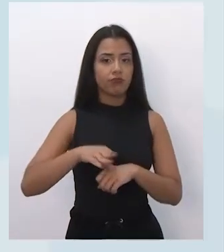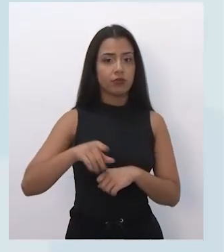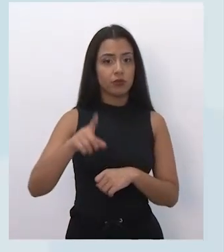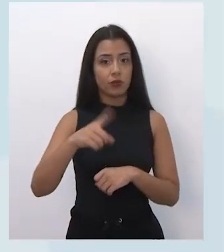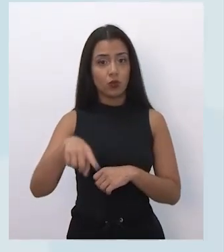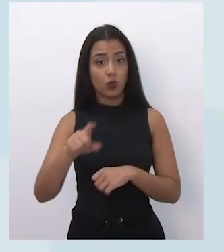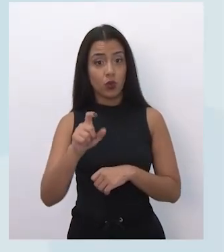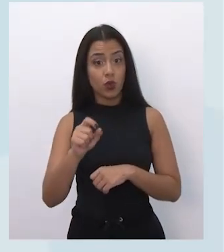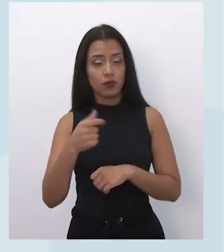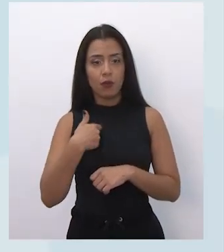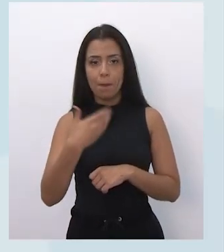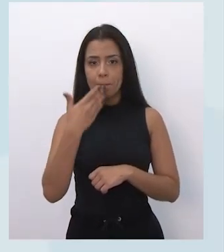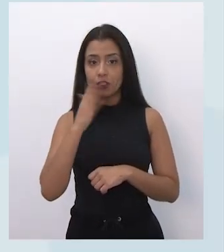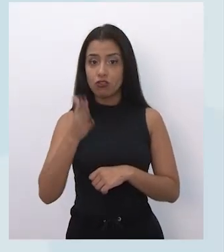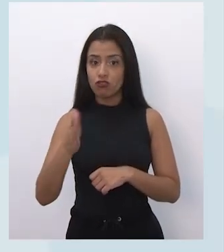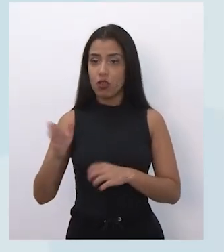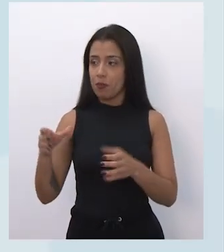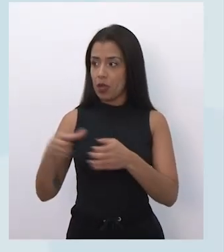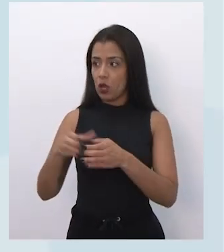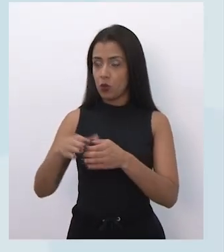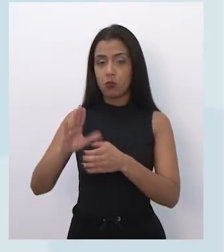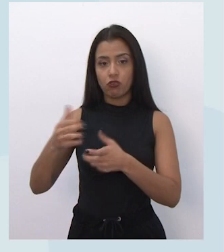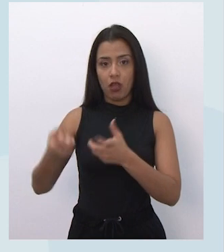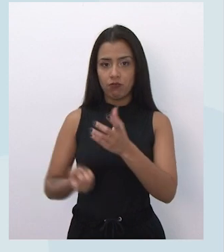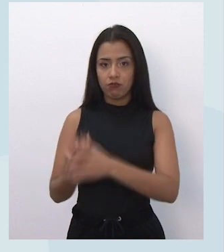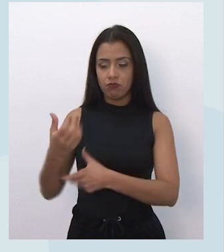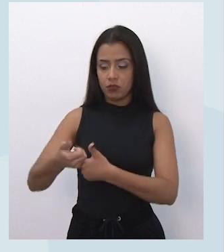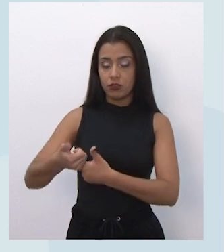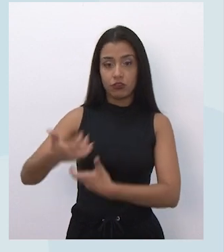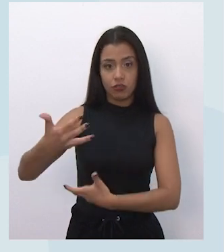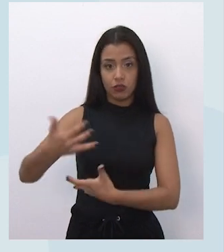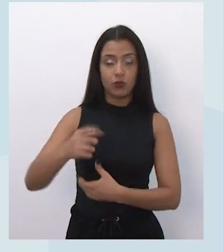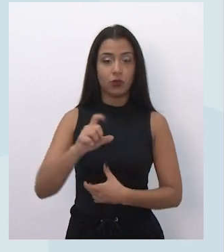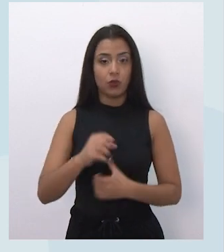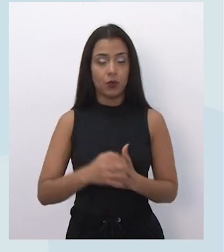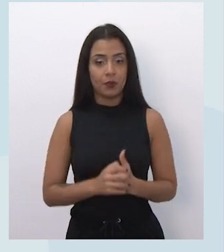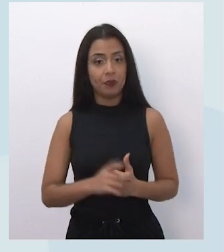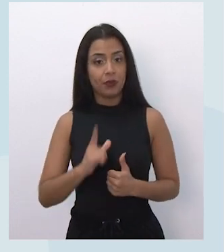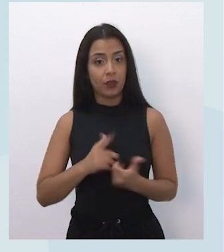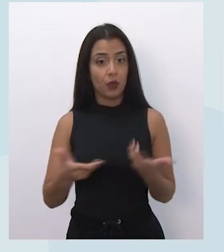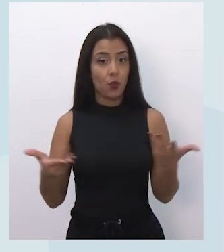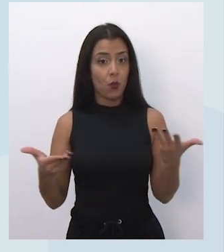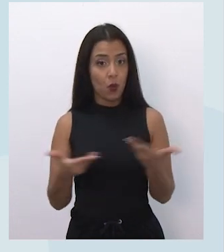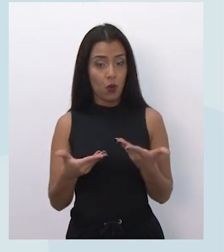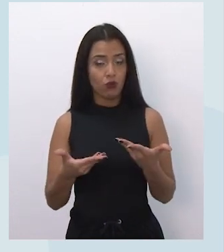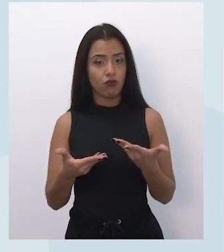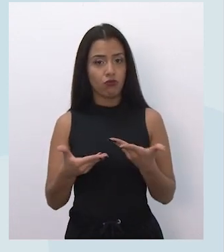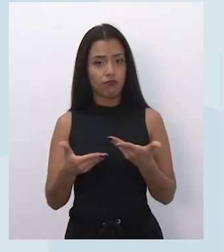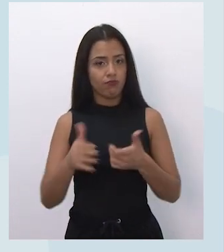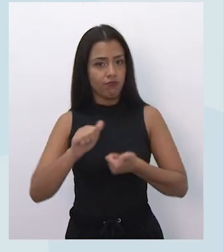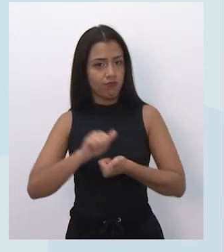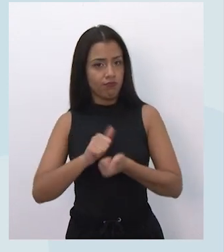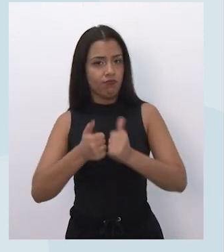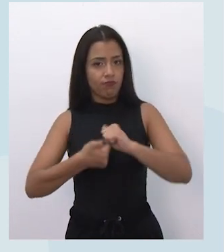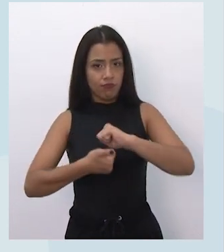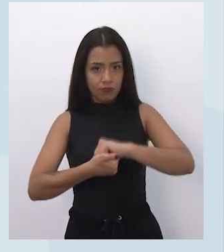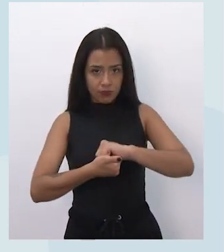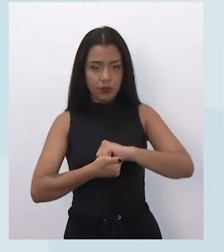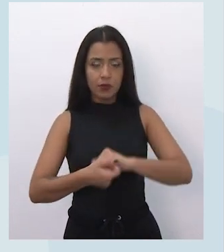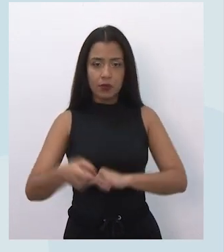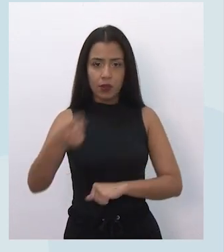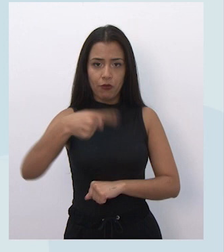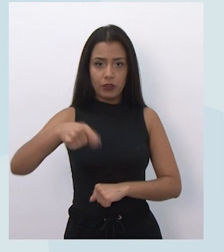inclusive já para a produção abrir o chat, nós temos como desdobramento hoje, né, para que os professores